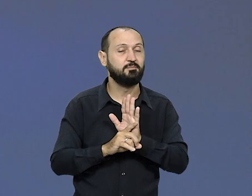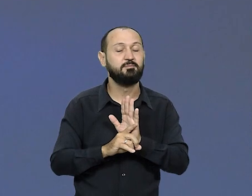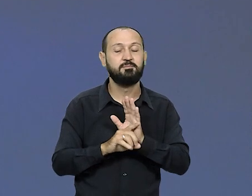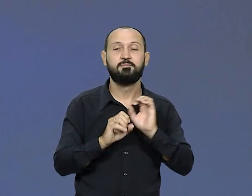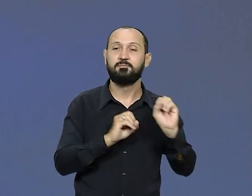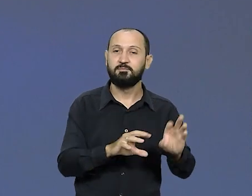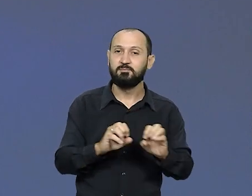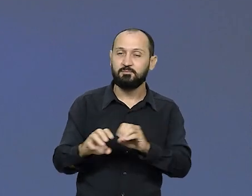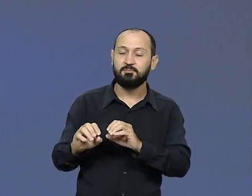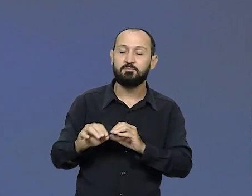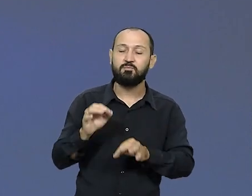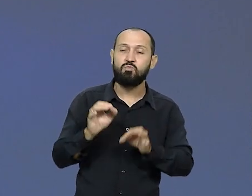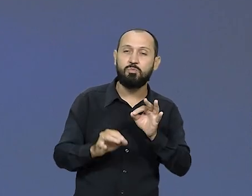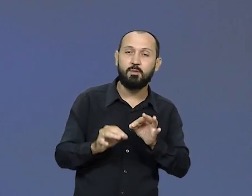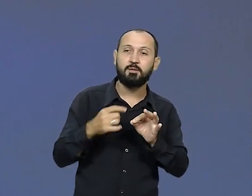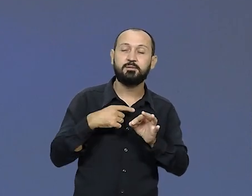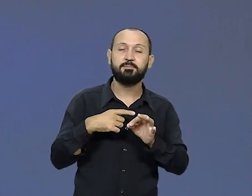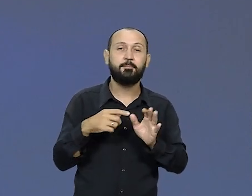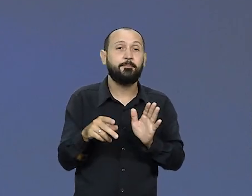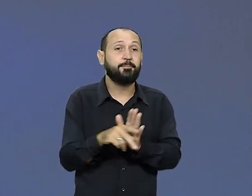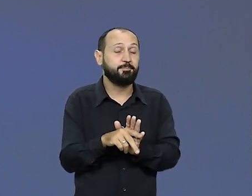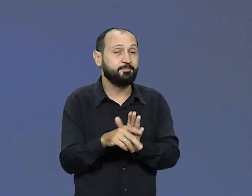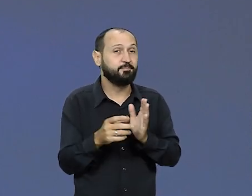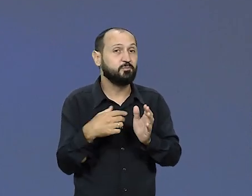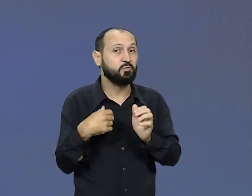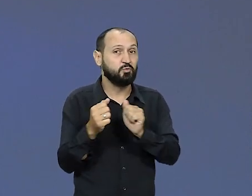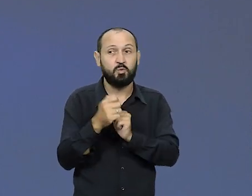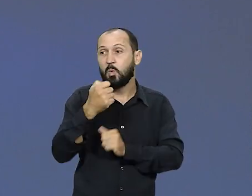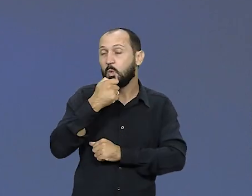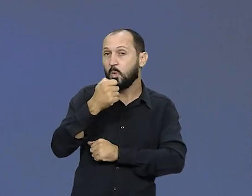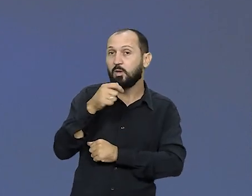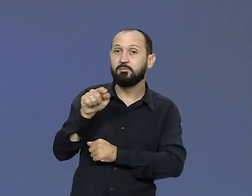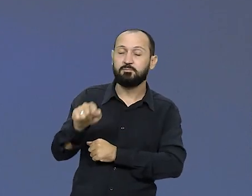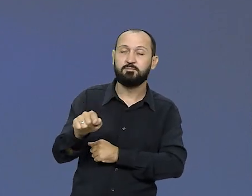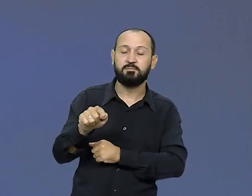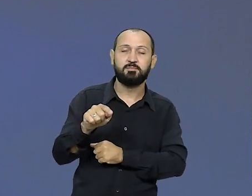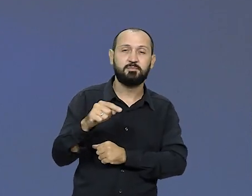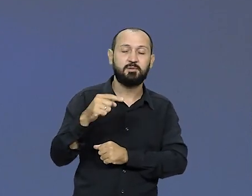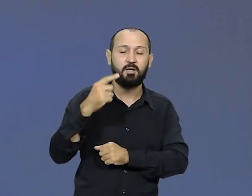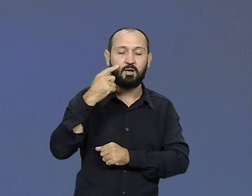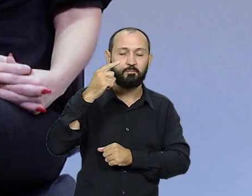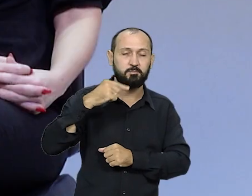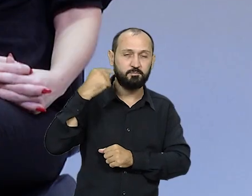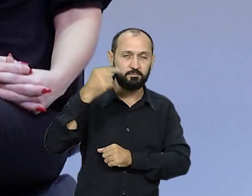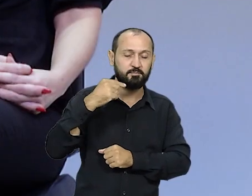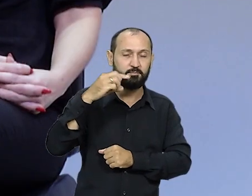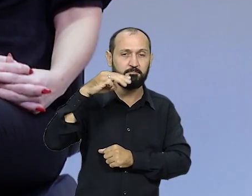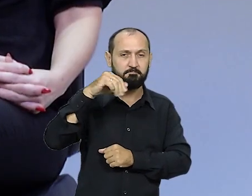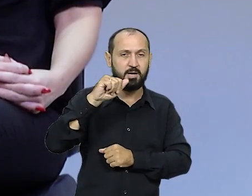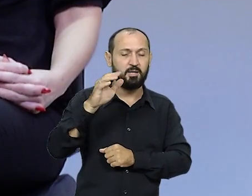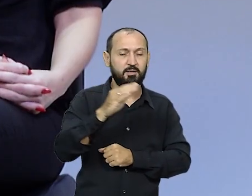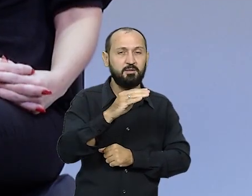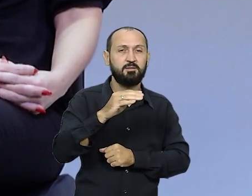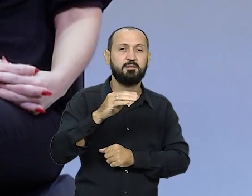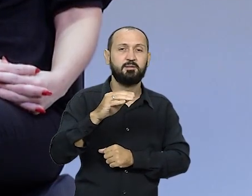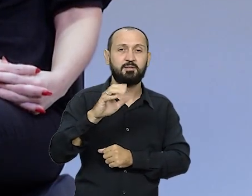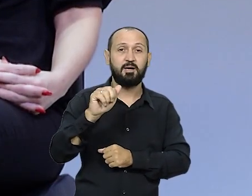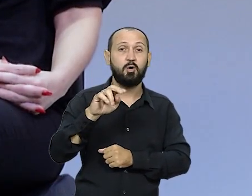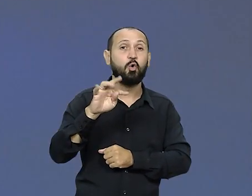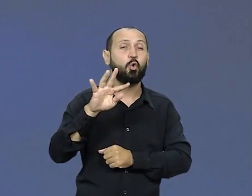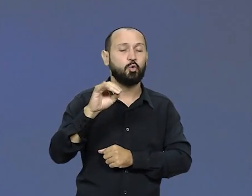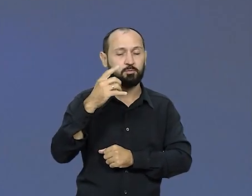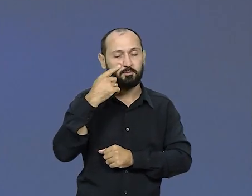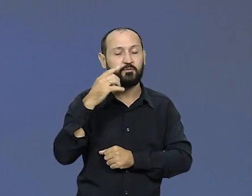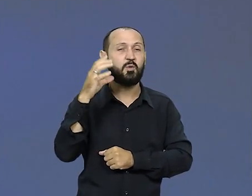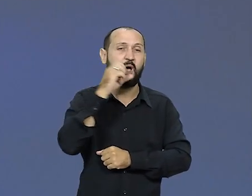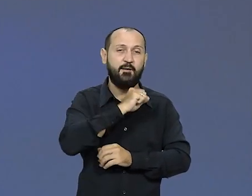educação jurídica e a educação cidadã, com a minha entrevistada, a advogada Maria Carlotto, aqui no Ponto de Vista. A gente